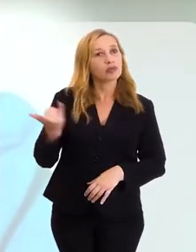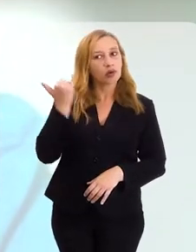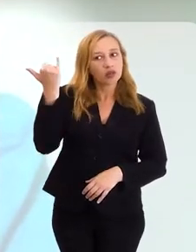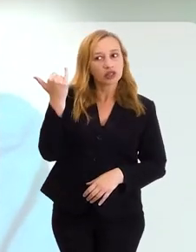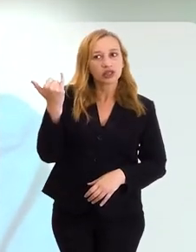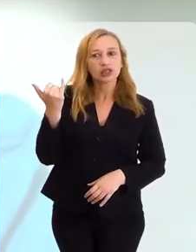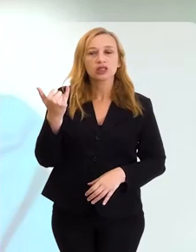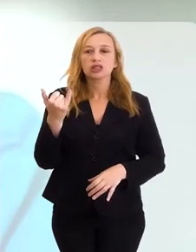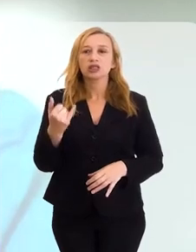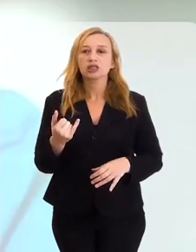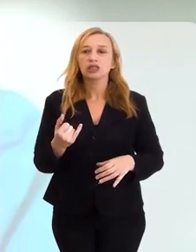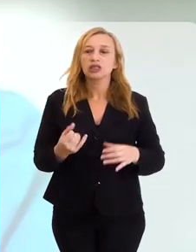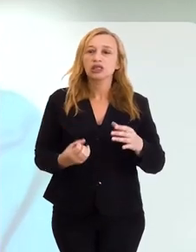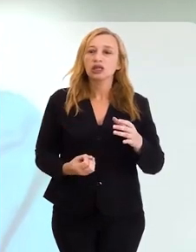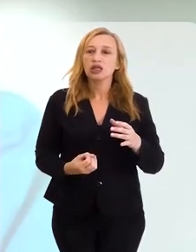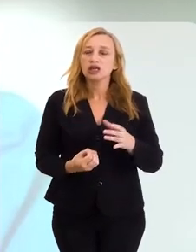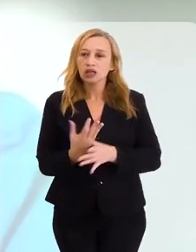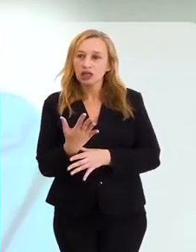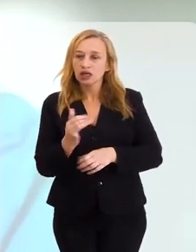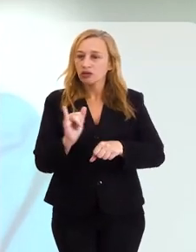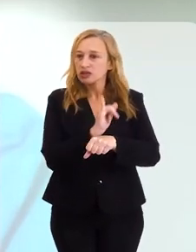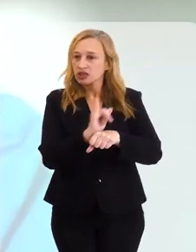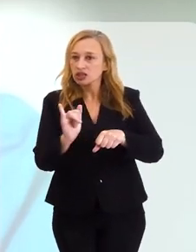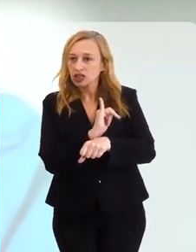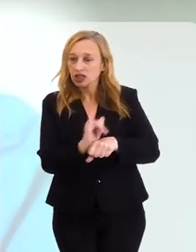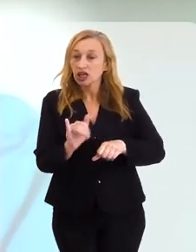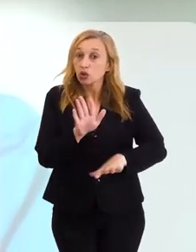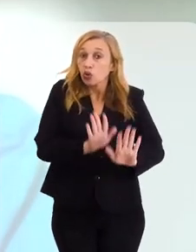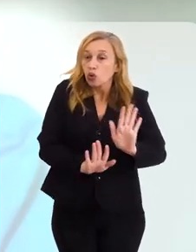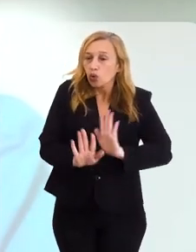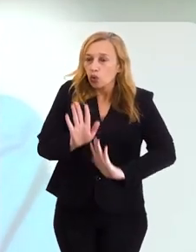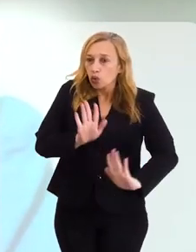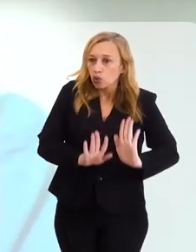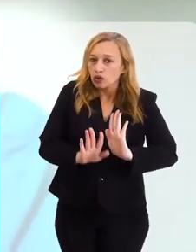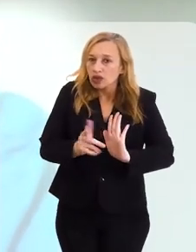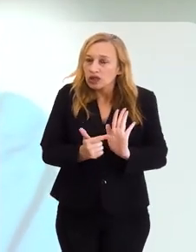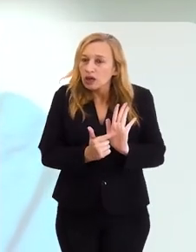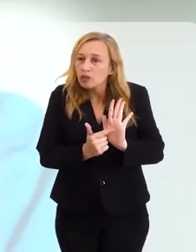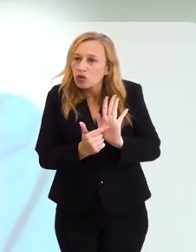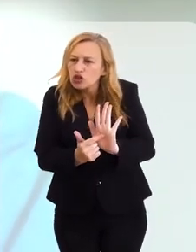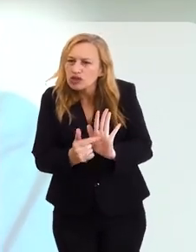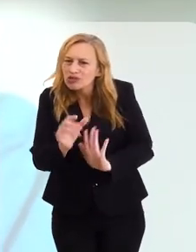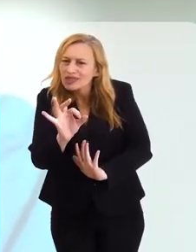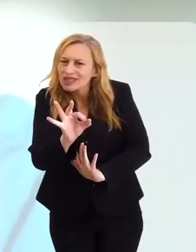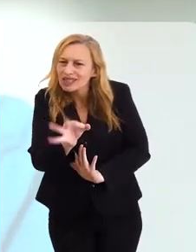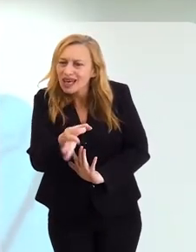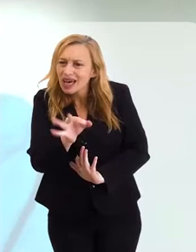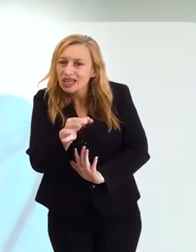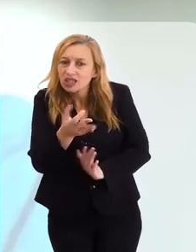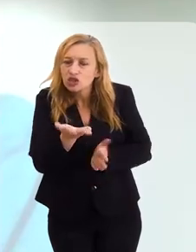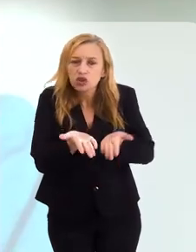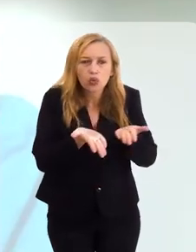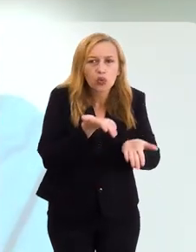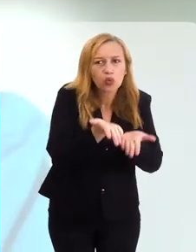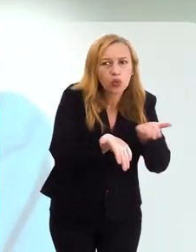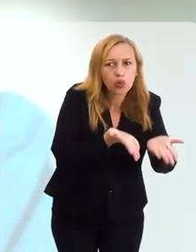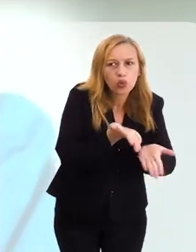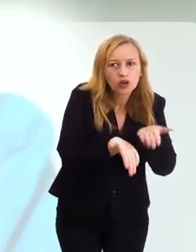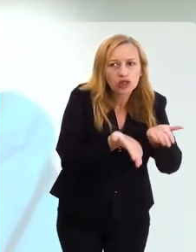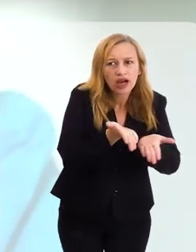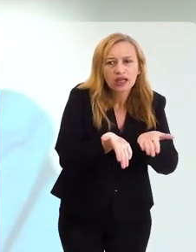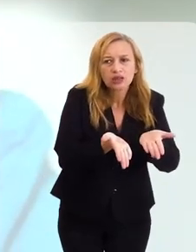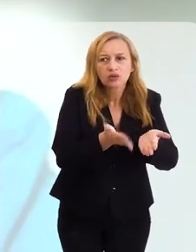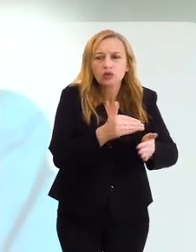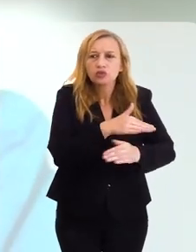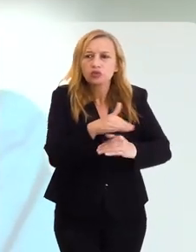Então, justiça, né? É importante que ele construa essas habilidades. O cuidado é a demonstração